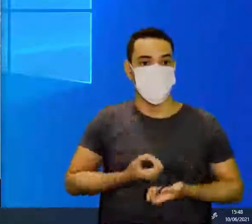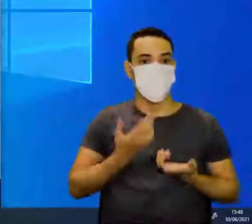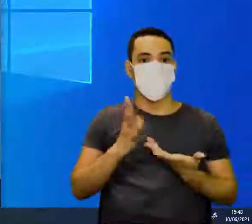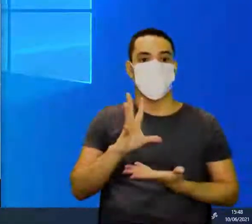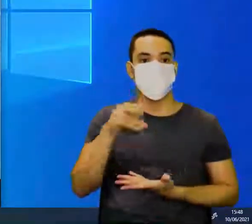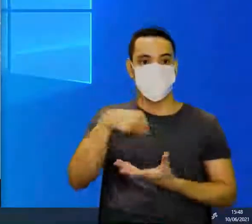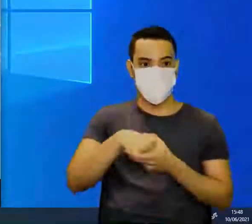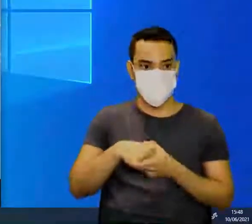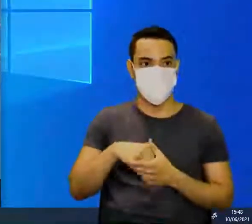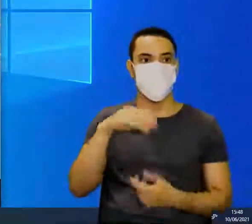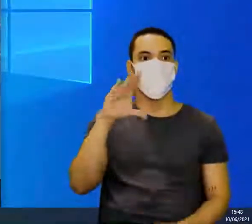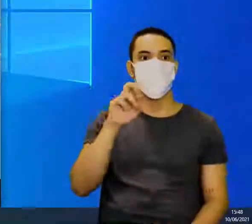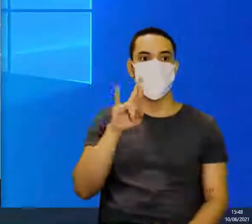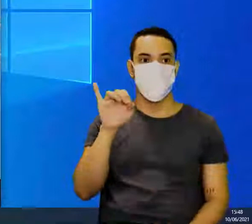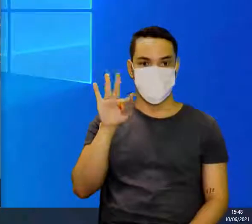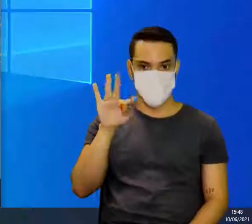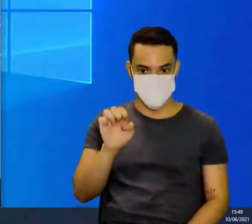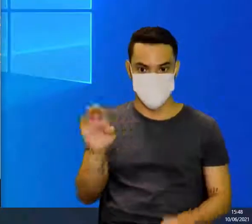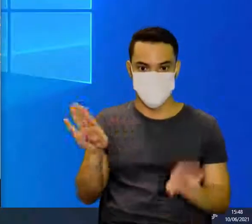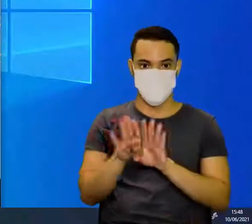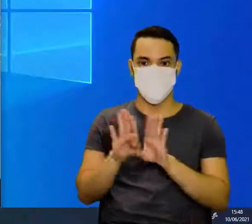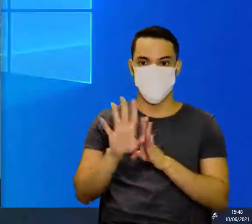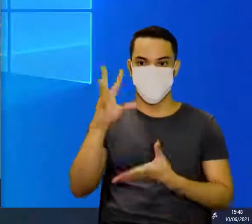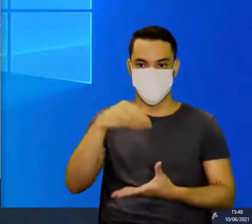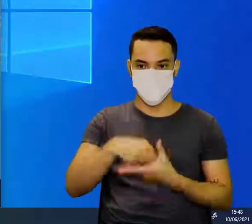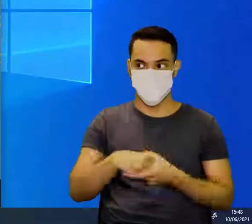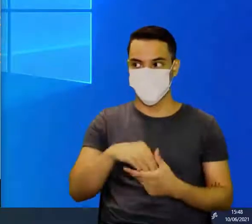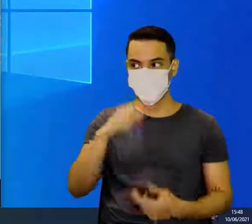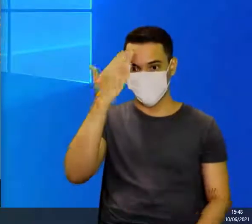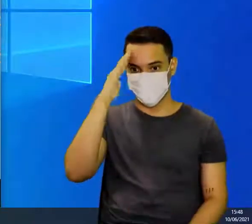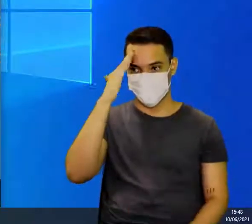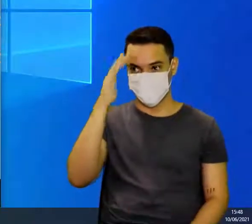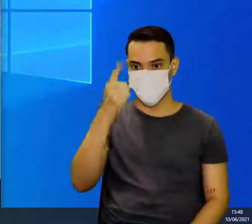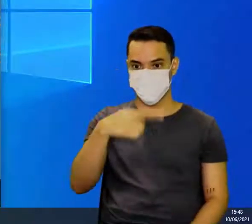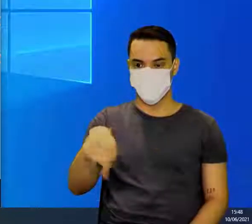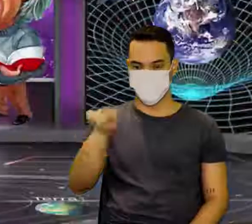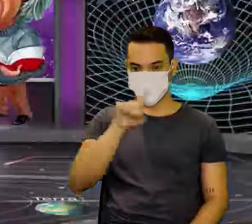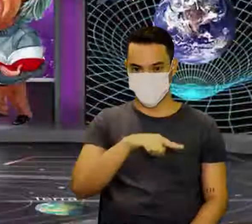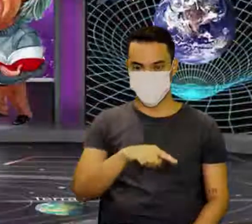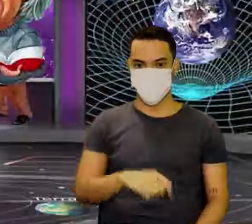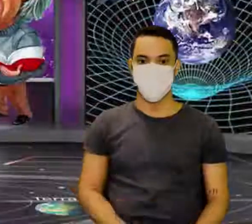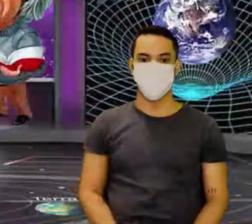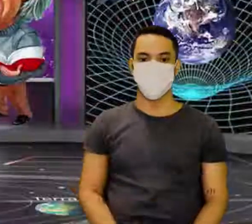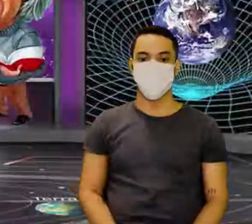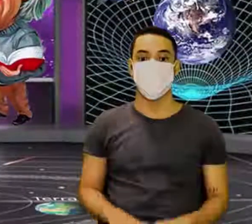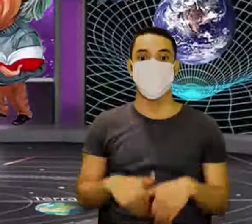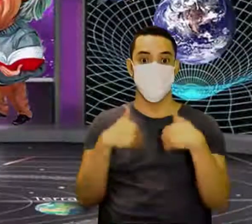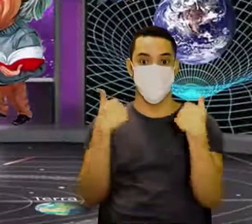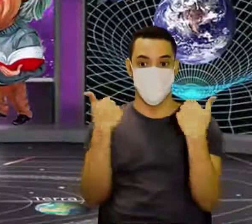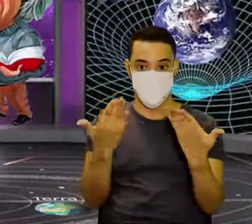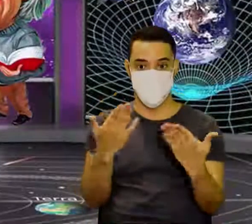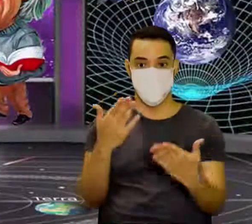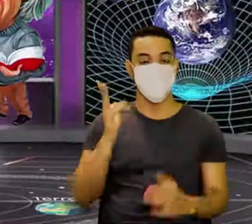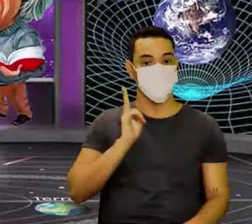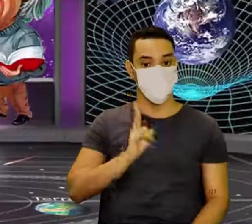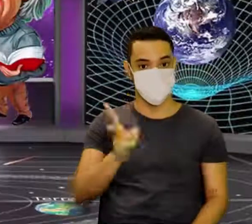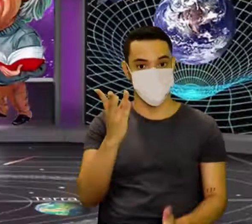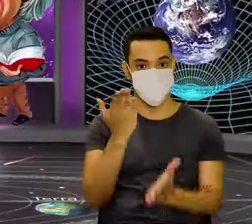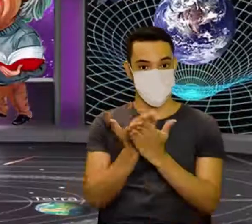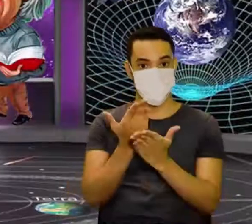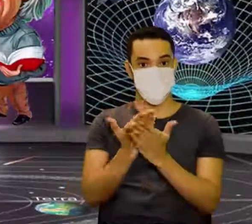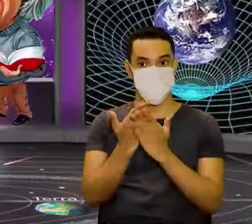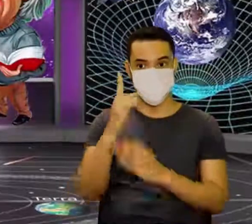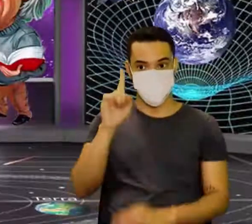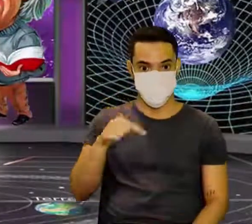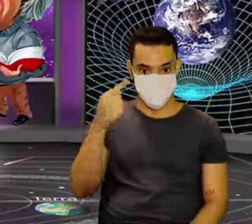induz corrente elétrica no circuito. Entendido isso? Ok? Galerinha, olha só. Fiquem comigo que na